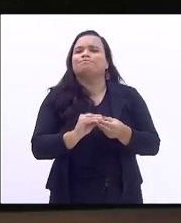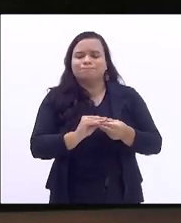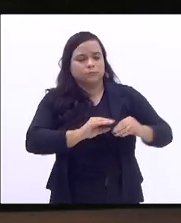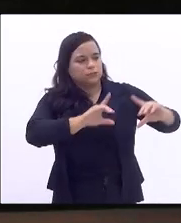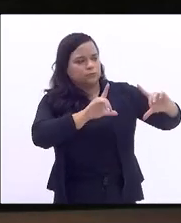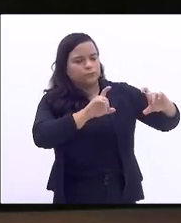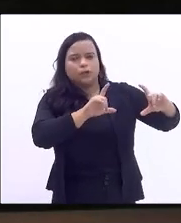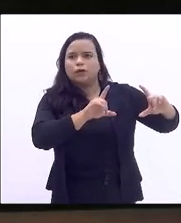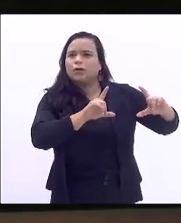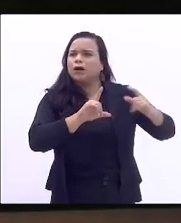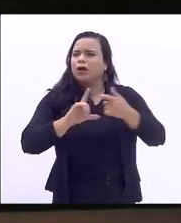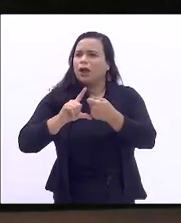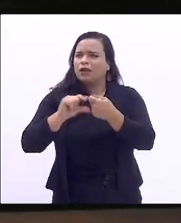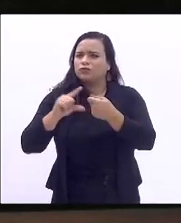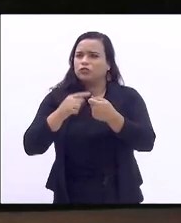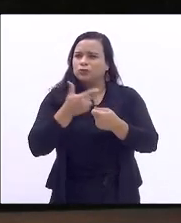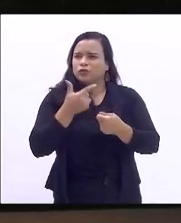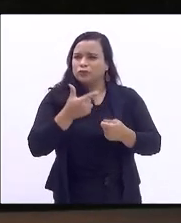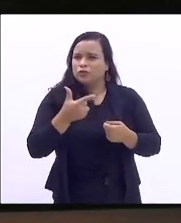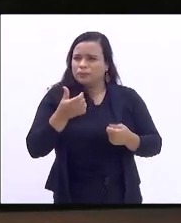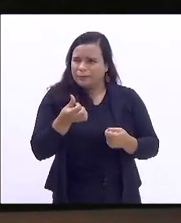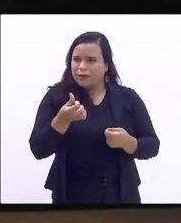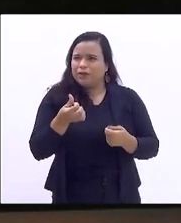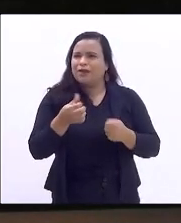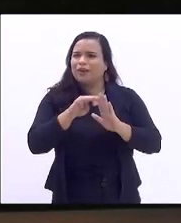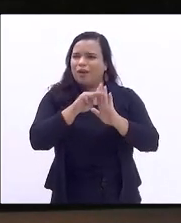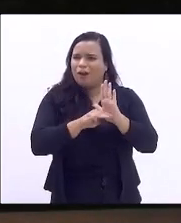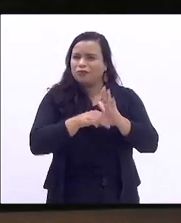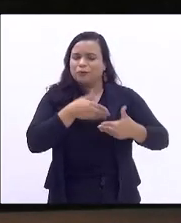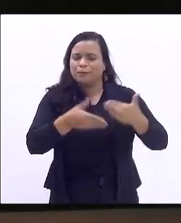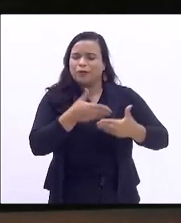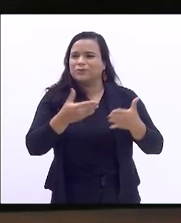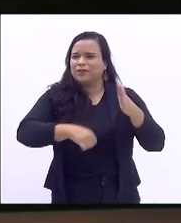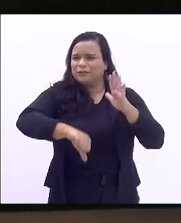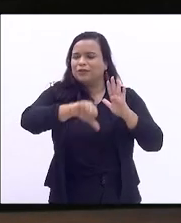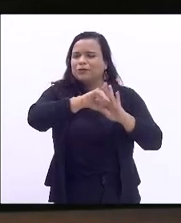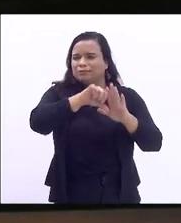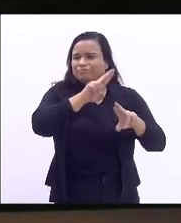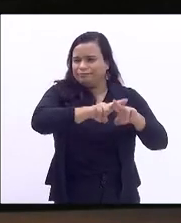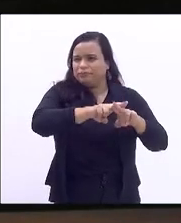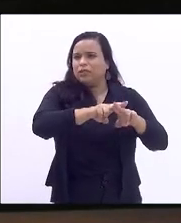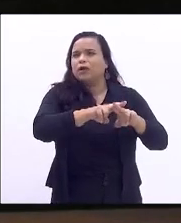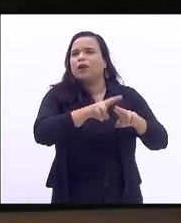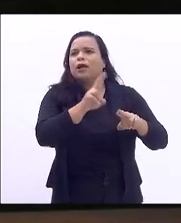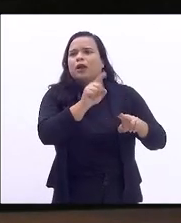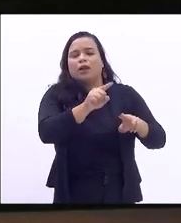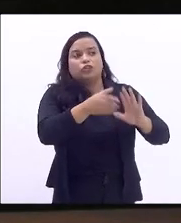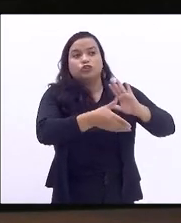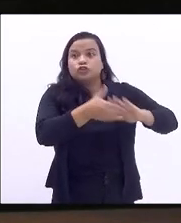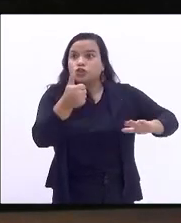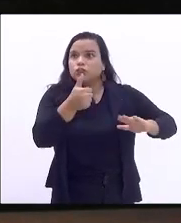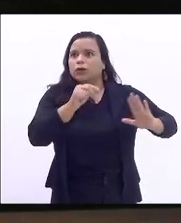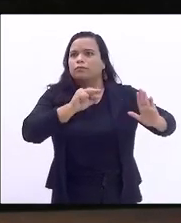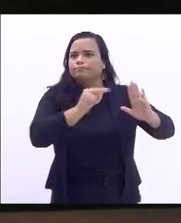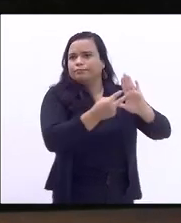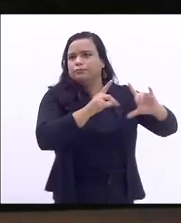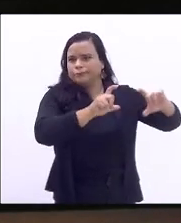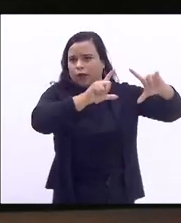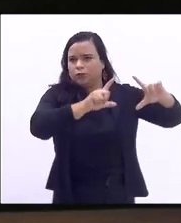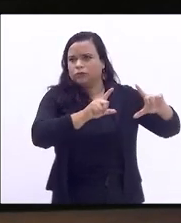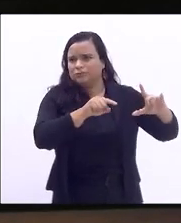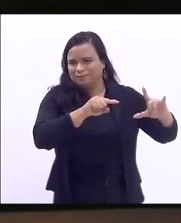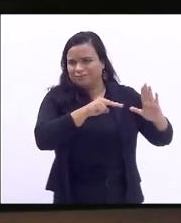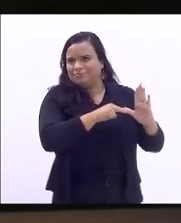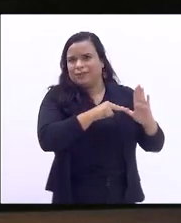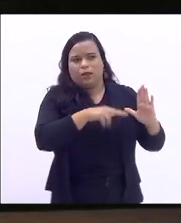do artigo 226 do código do processo penal invalida o reconhecimento né do acusado feito